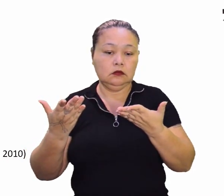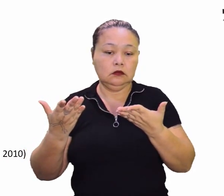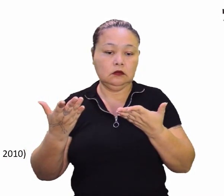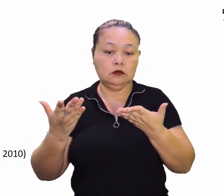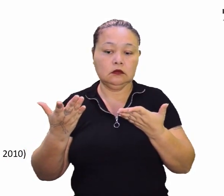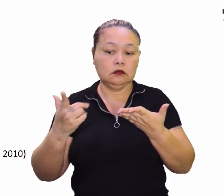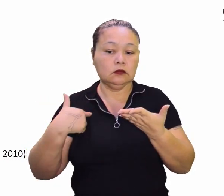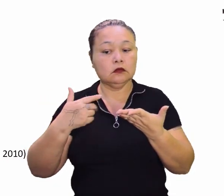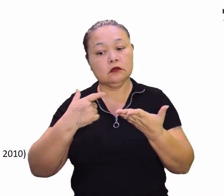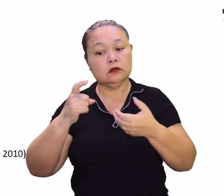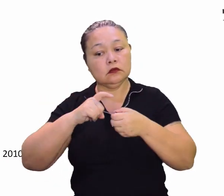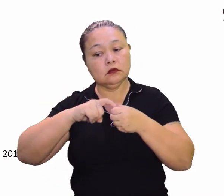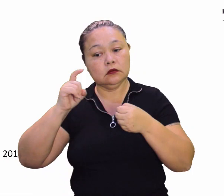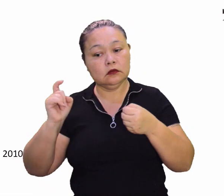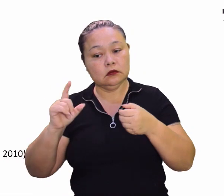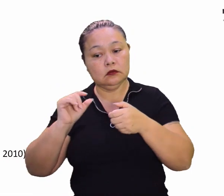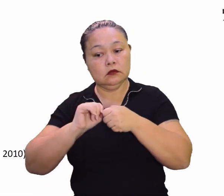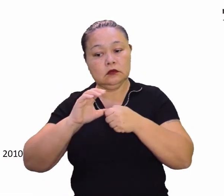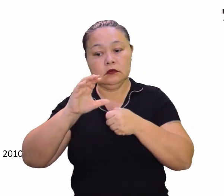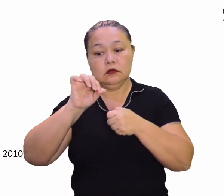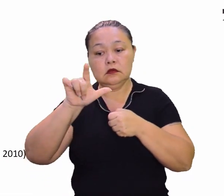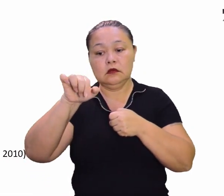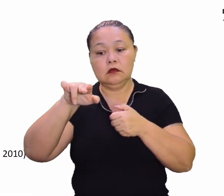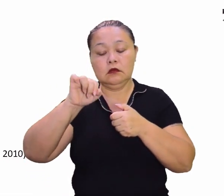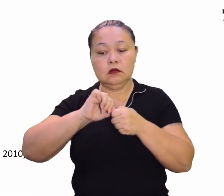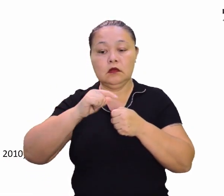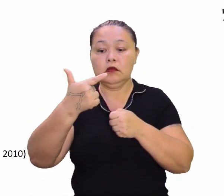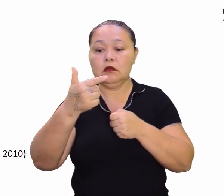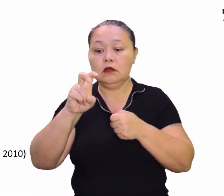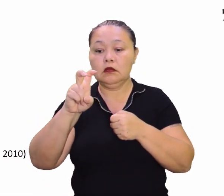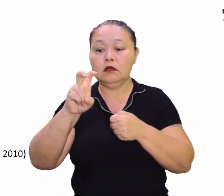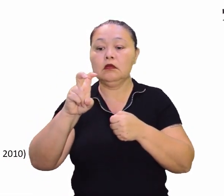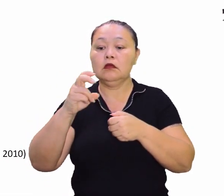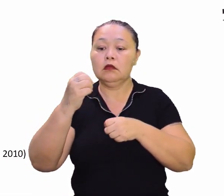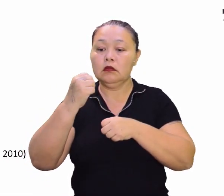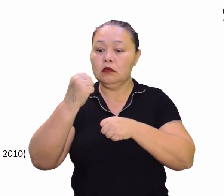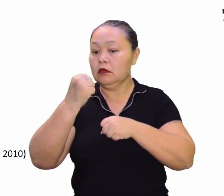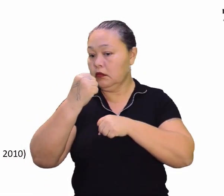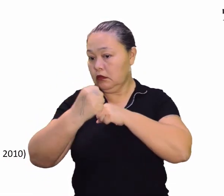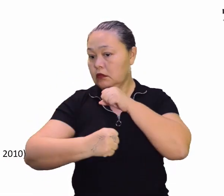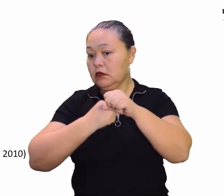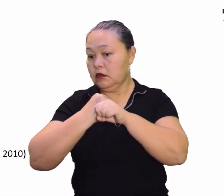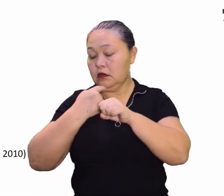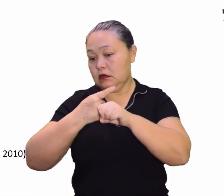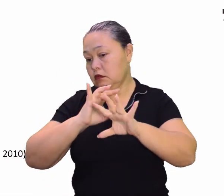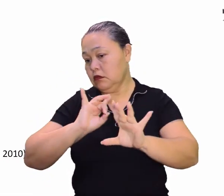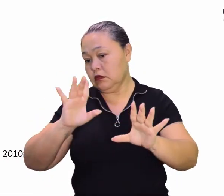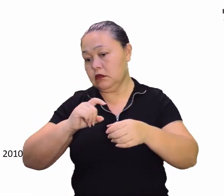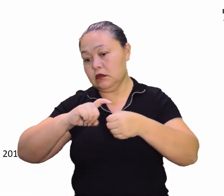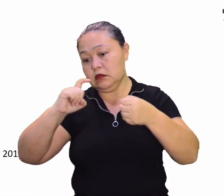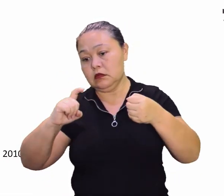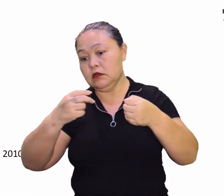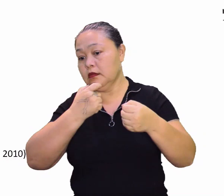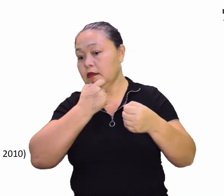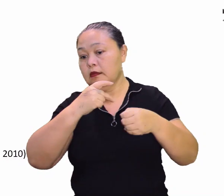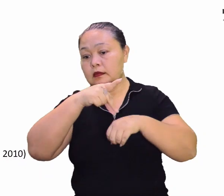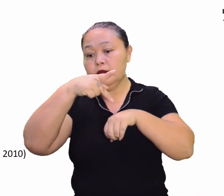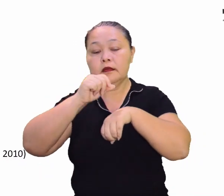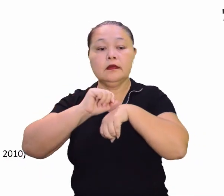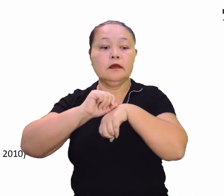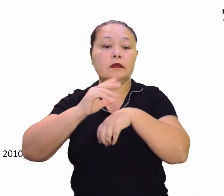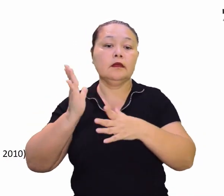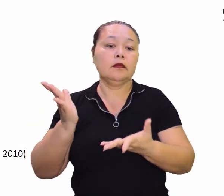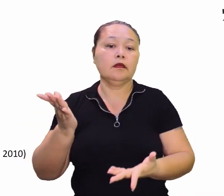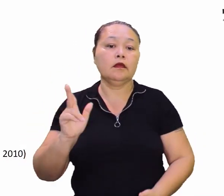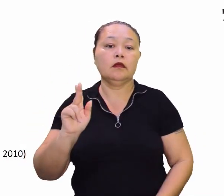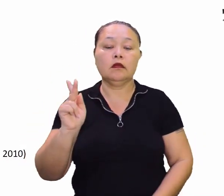deixou de ser, né, colônia há 25 anos só. É isso? Exato. Bem, Hong Kong é um